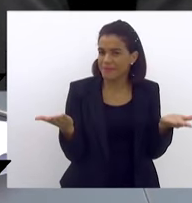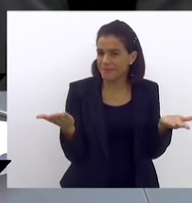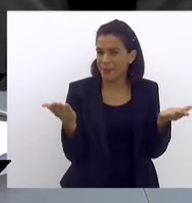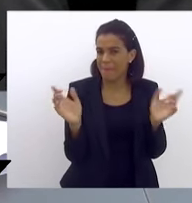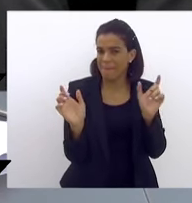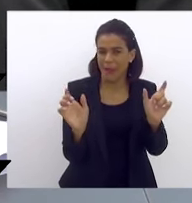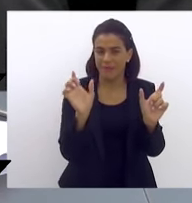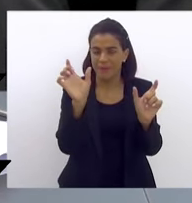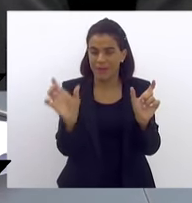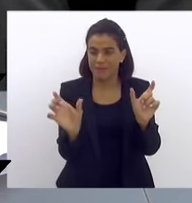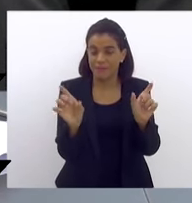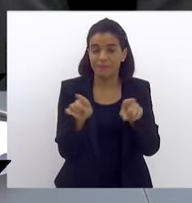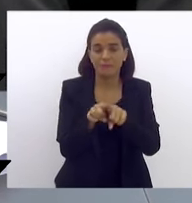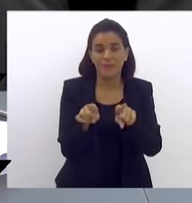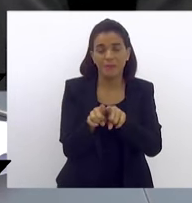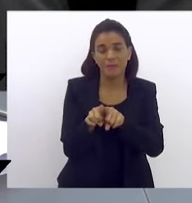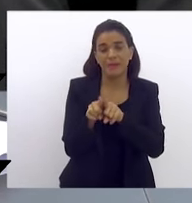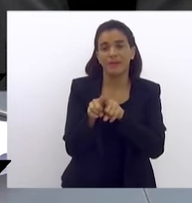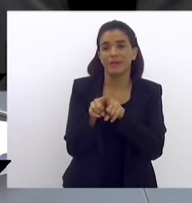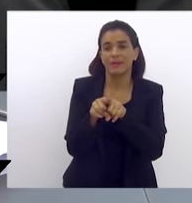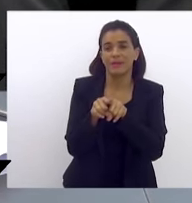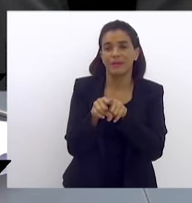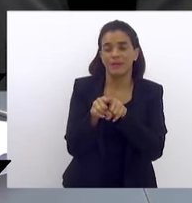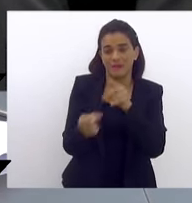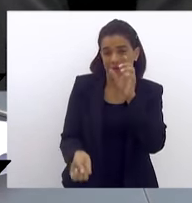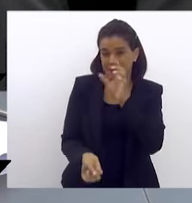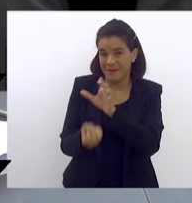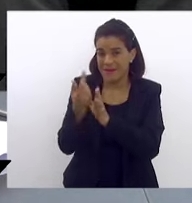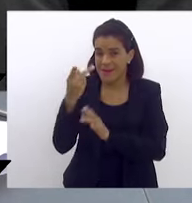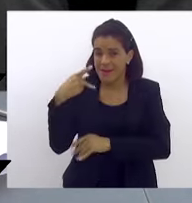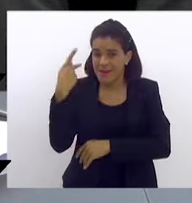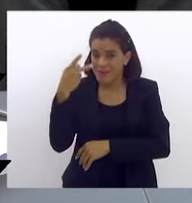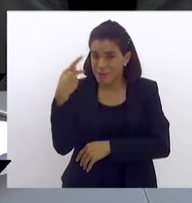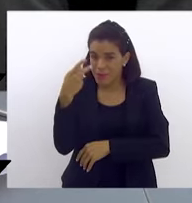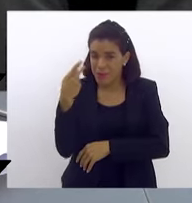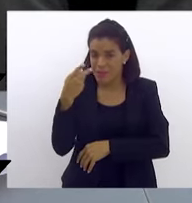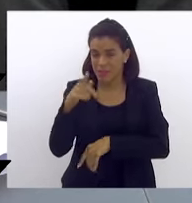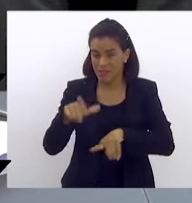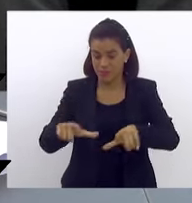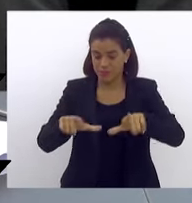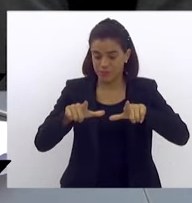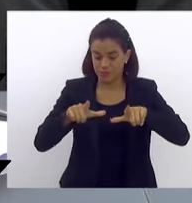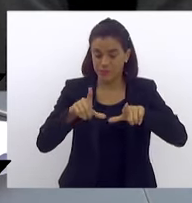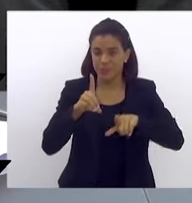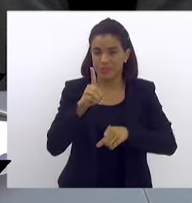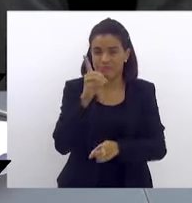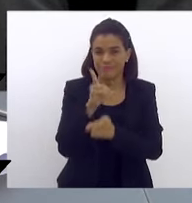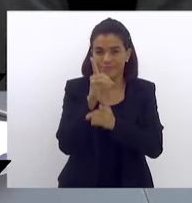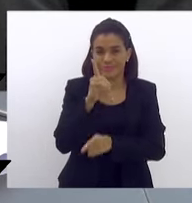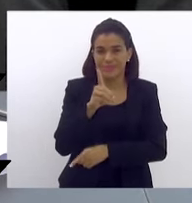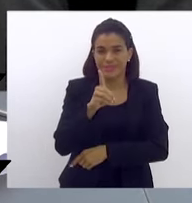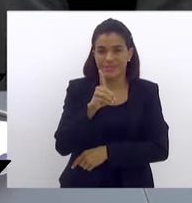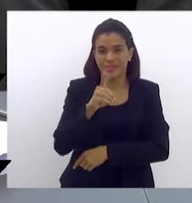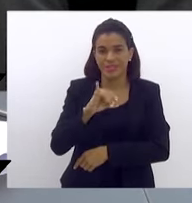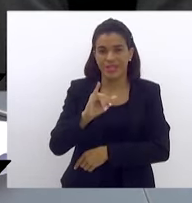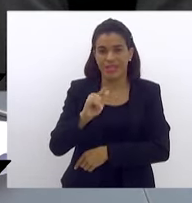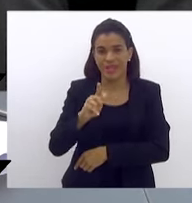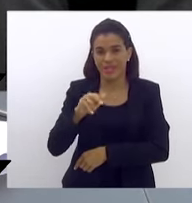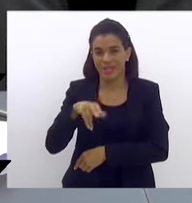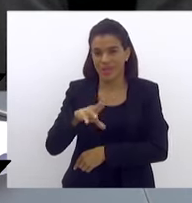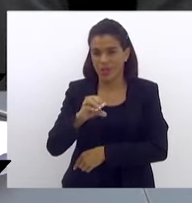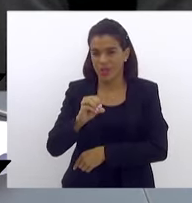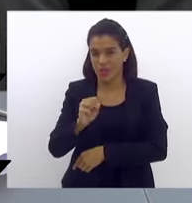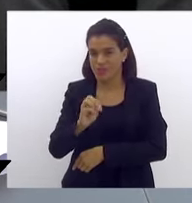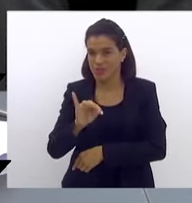mais você vai criar política de Diagnóstico o autor estabeleceu